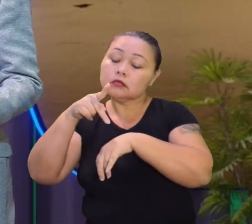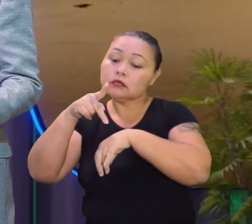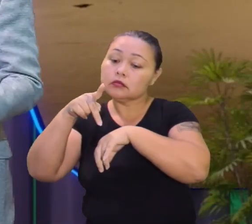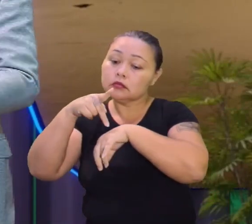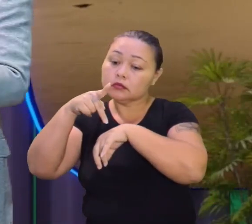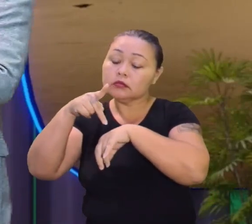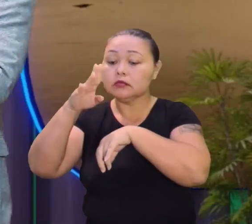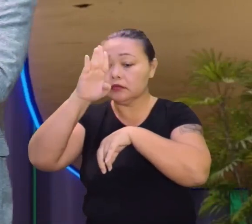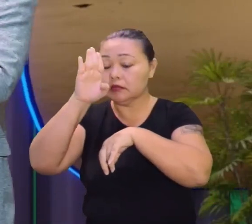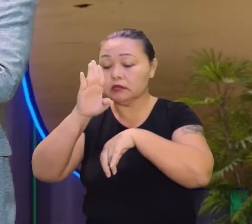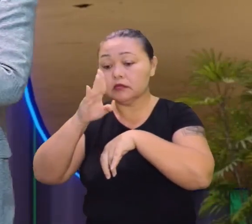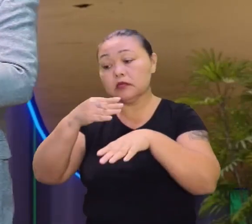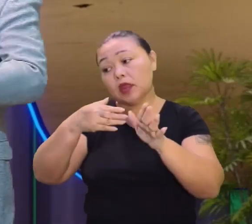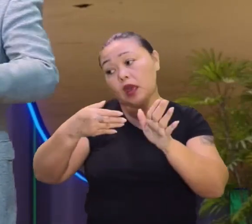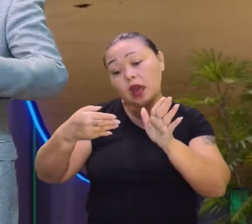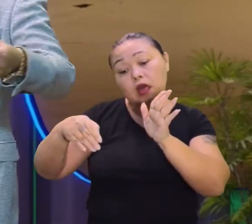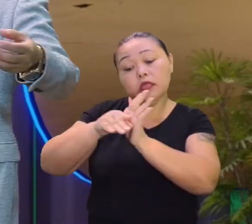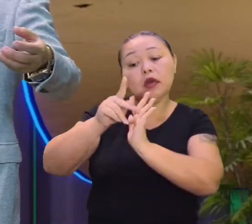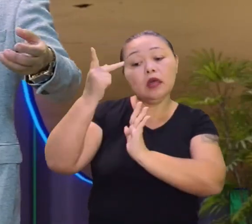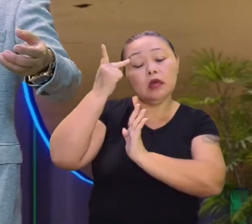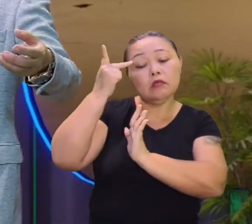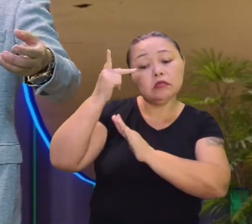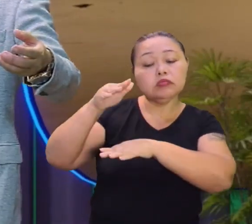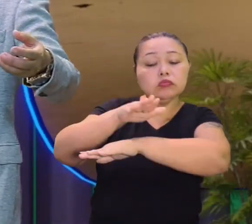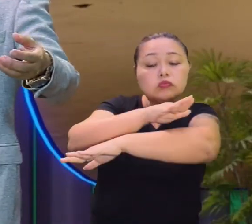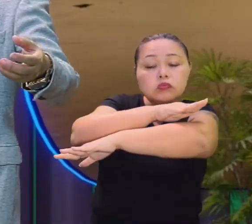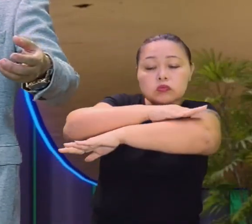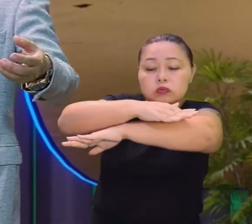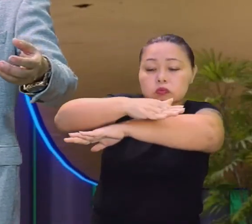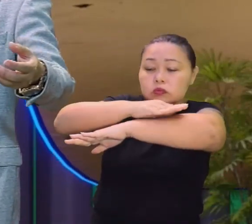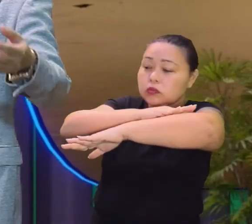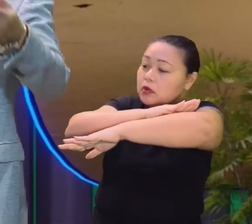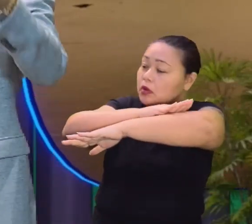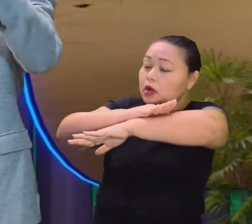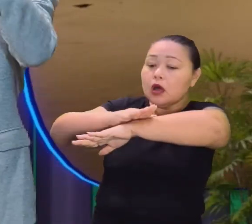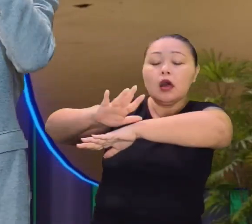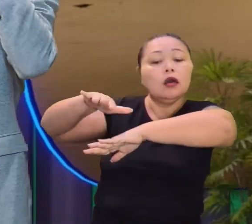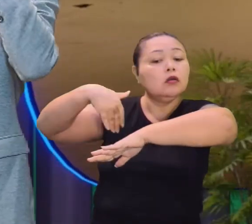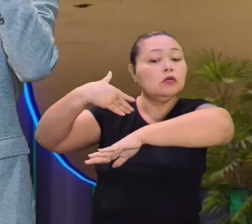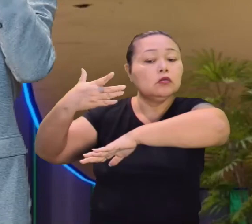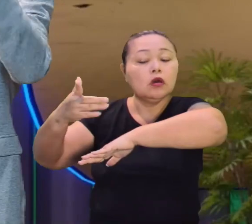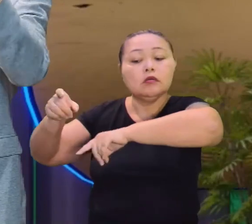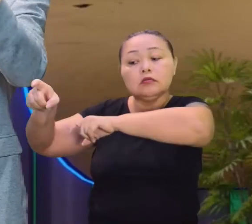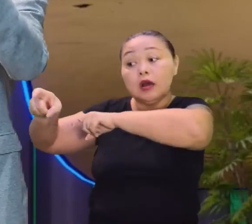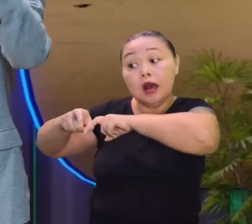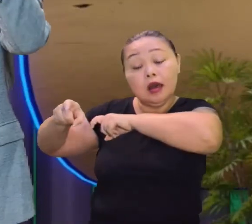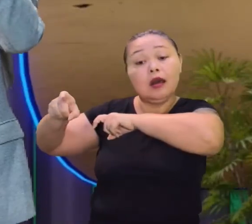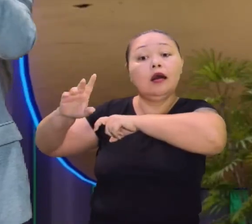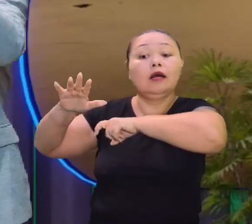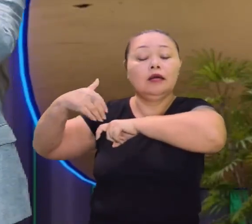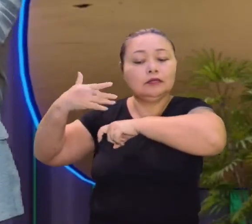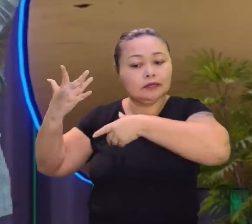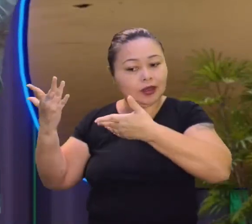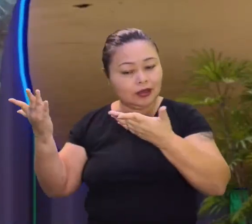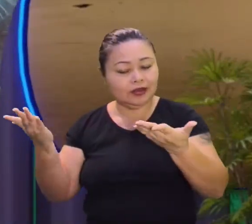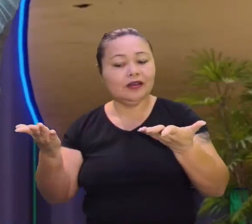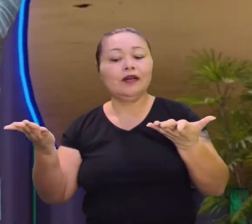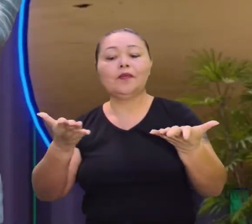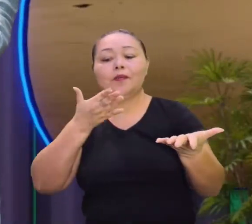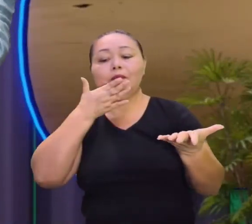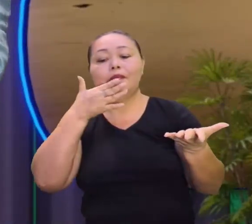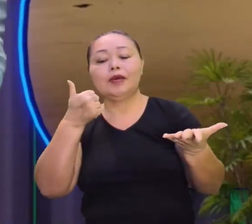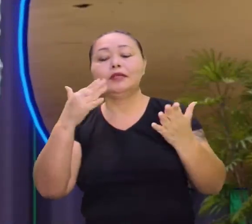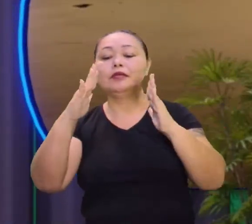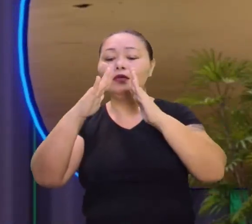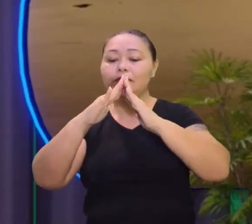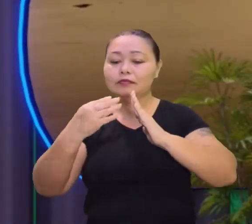lá em São Paulo, vai ser pavimentada. Exato. Aí o agricultor vai pensar, agora vai ser melhor